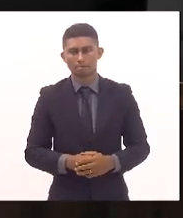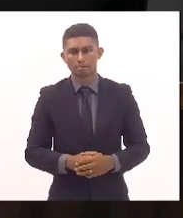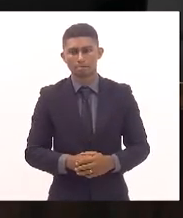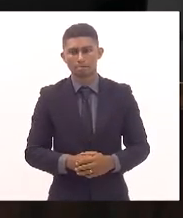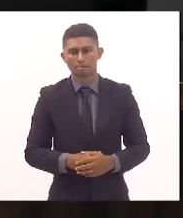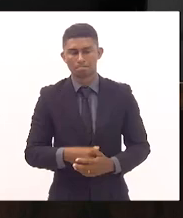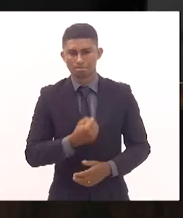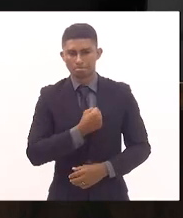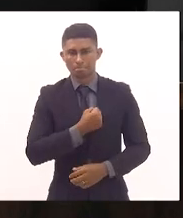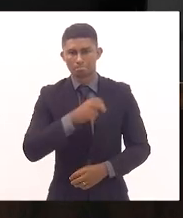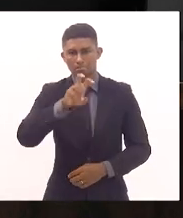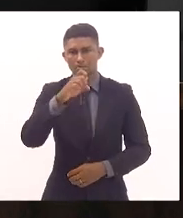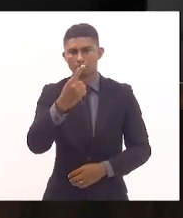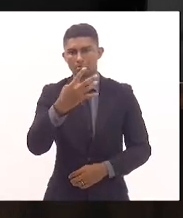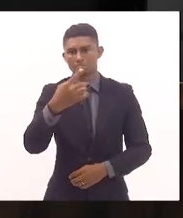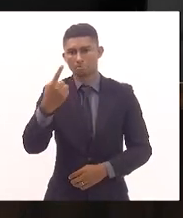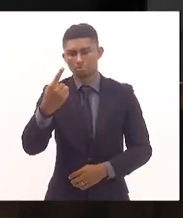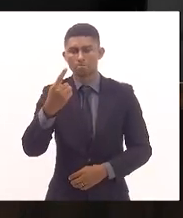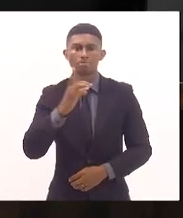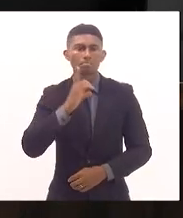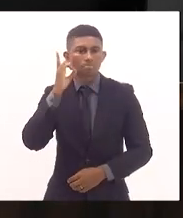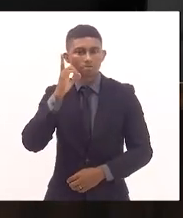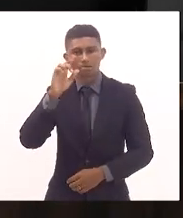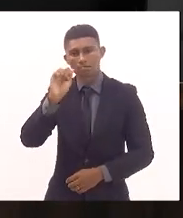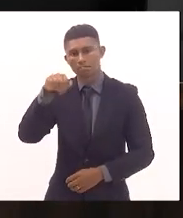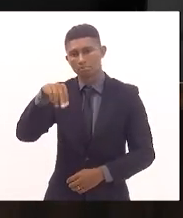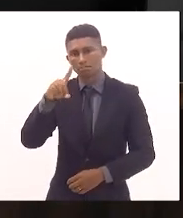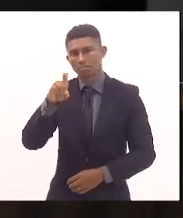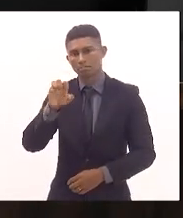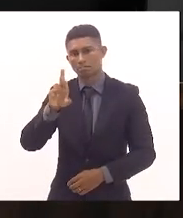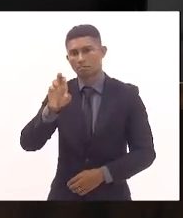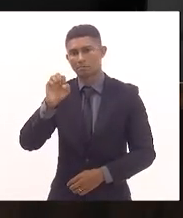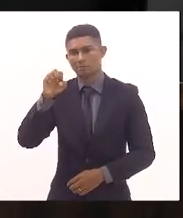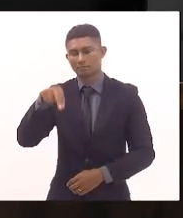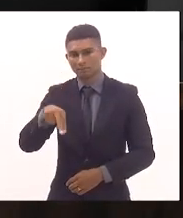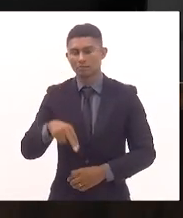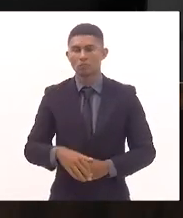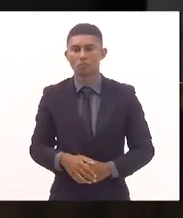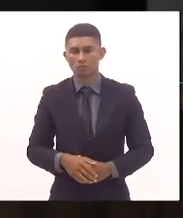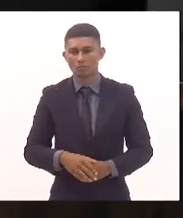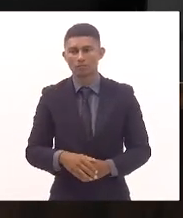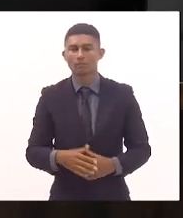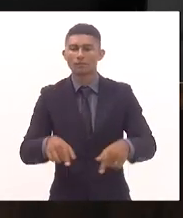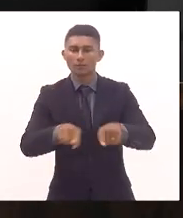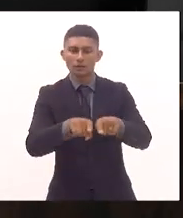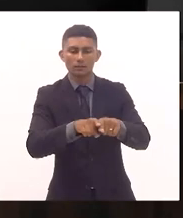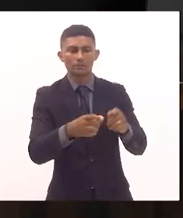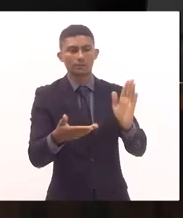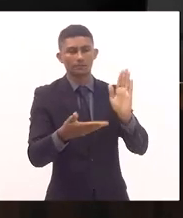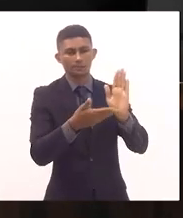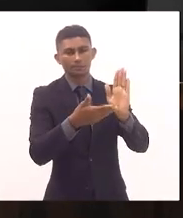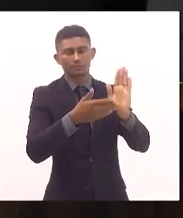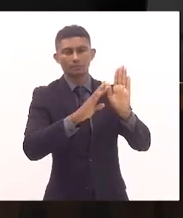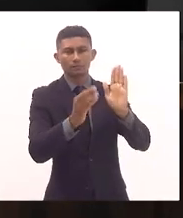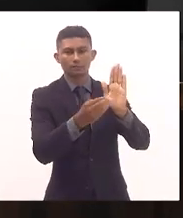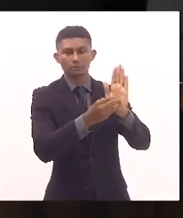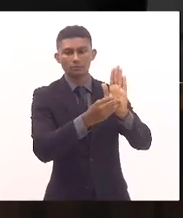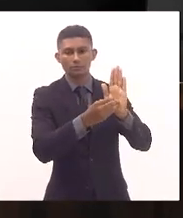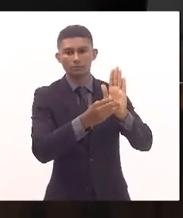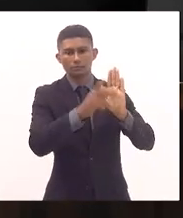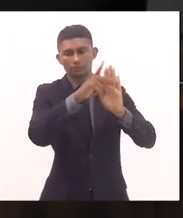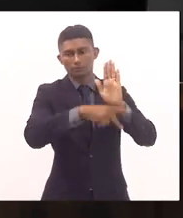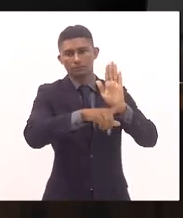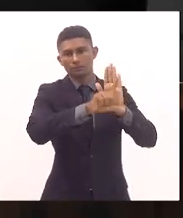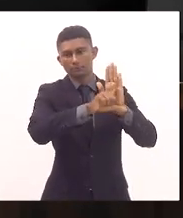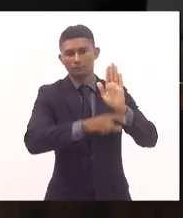de número 5141, deputado Anderson Moraes. Senhores que aprovam isso, como estão aprovado. Requer inclusão na ordem do dia do projeto de lei